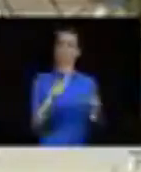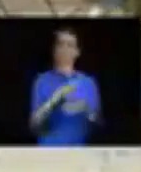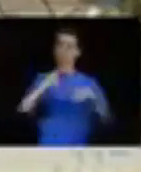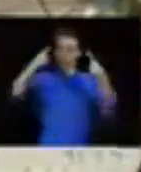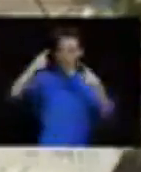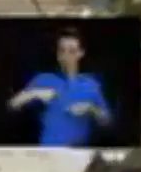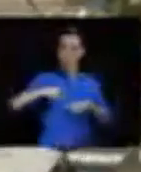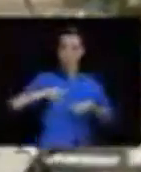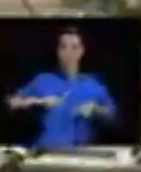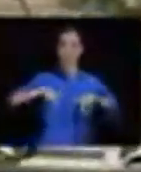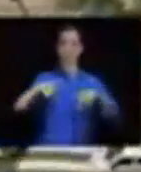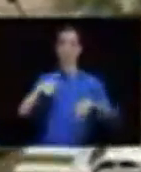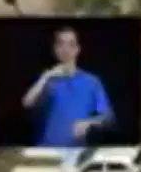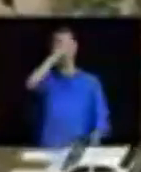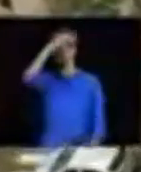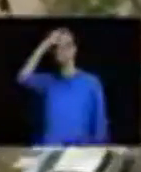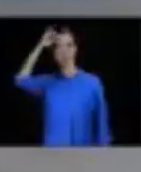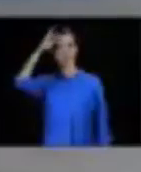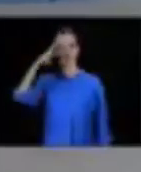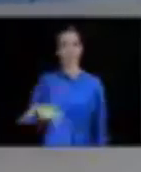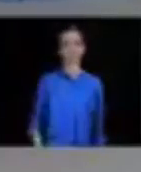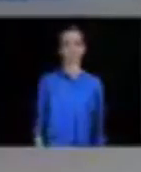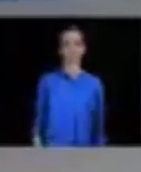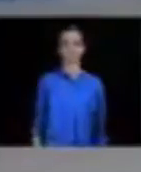o maior desafio de sua vida.